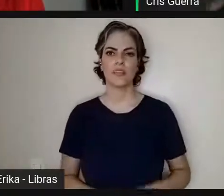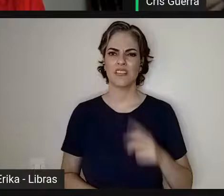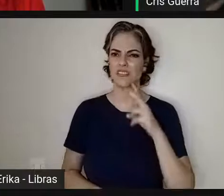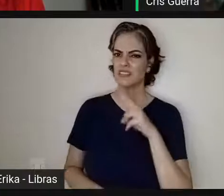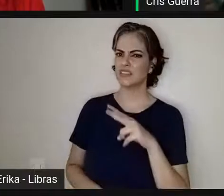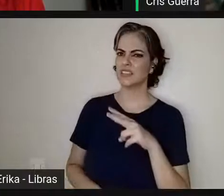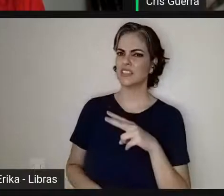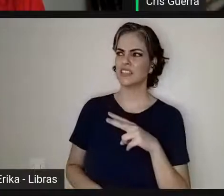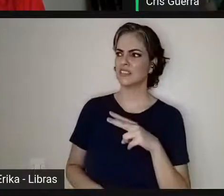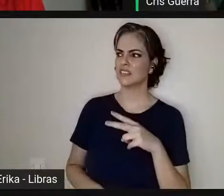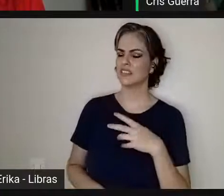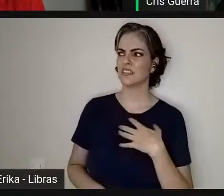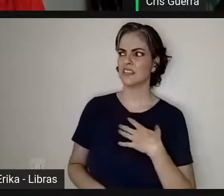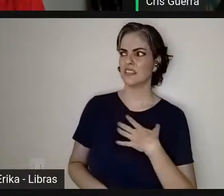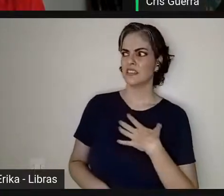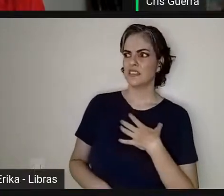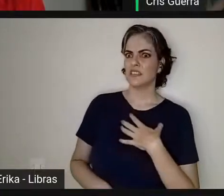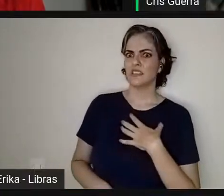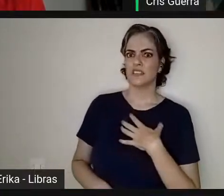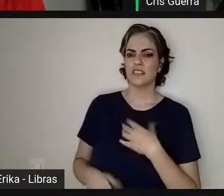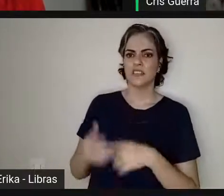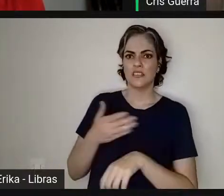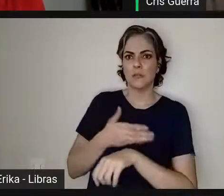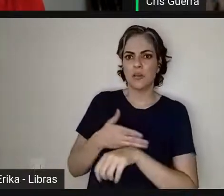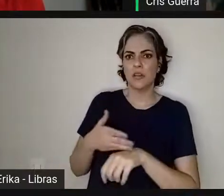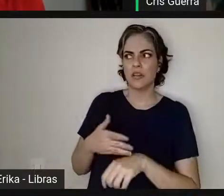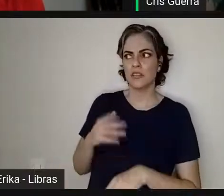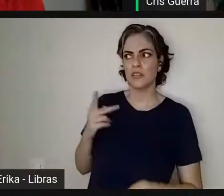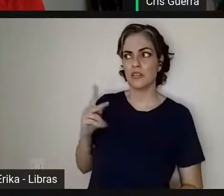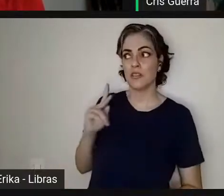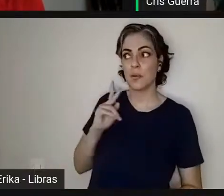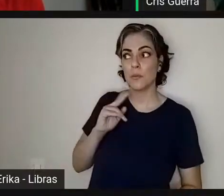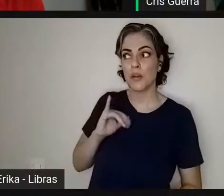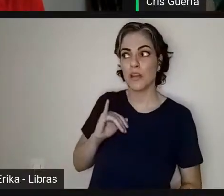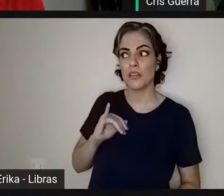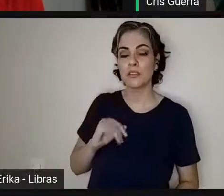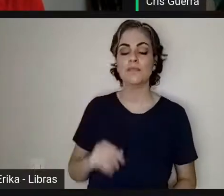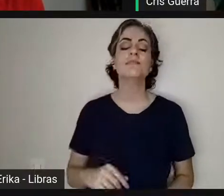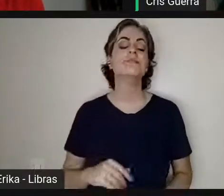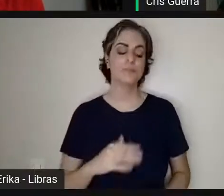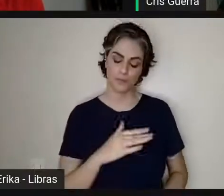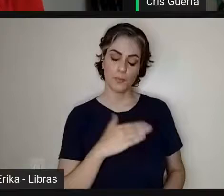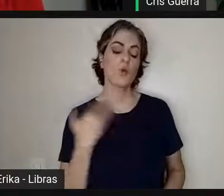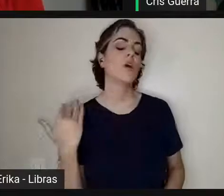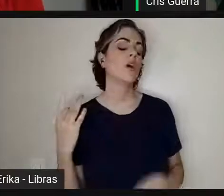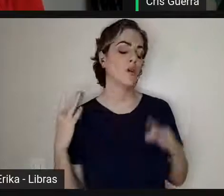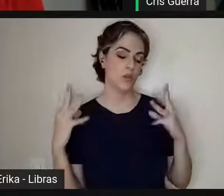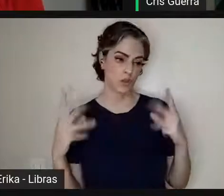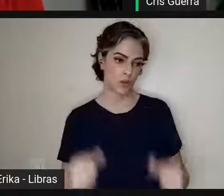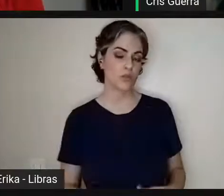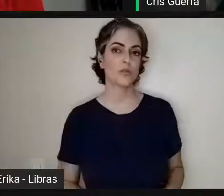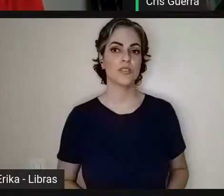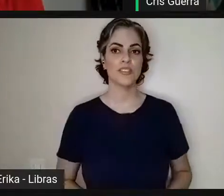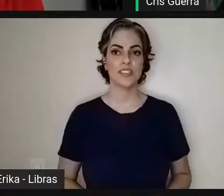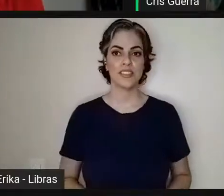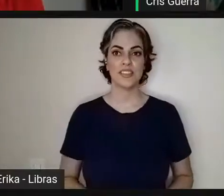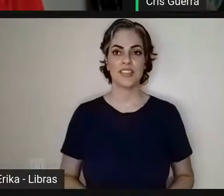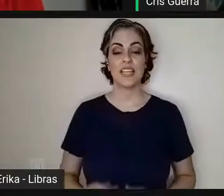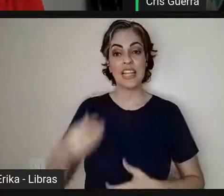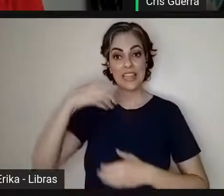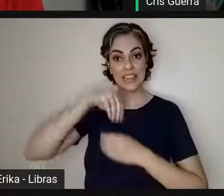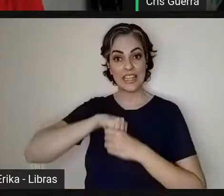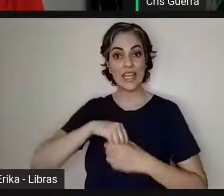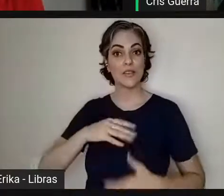de medo, ela já estava branca. Olhou para mim e falou assim, seu pai. Eu falei, morreu todo mundo. Gente, mas dentro de mim eu